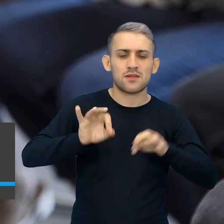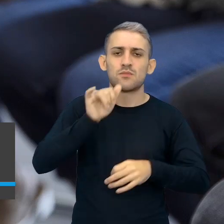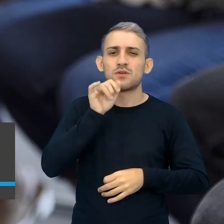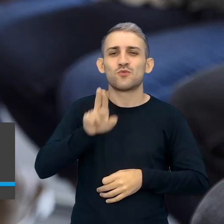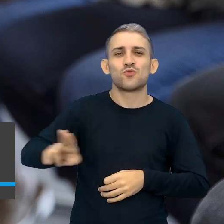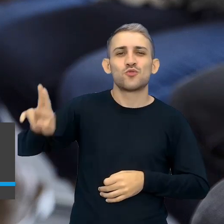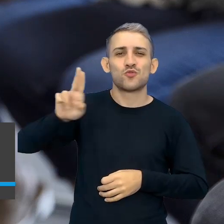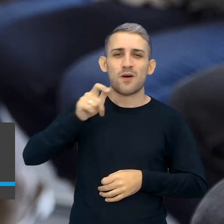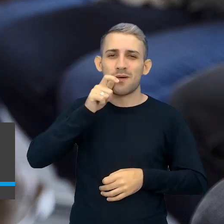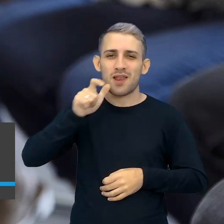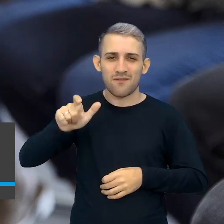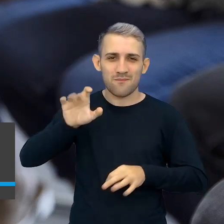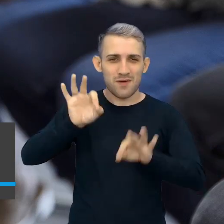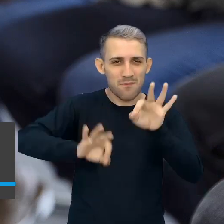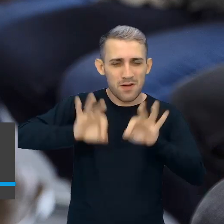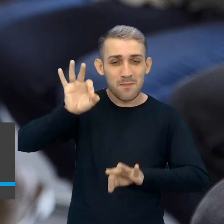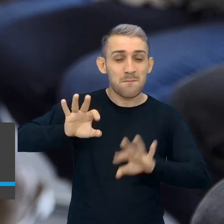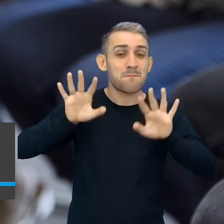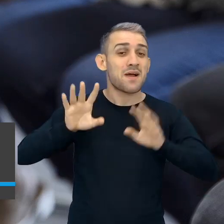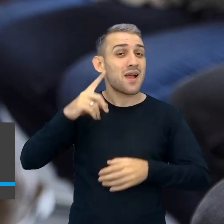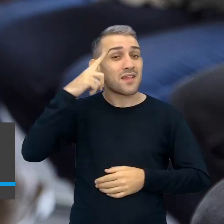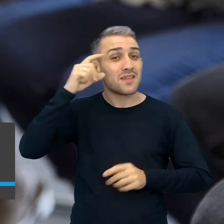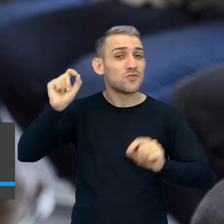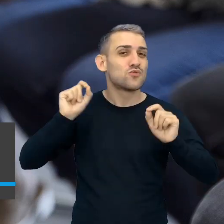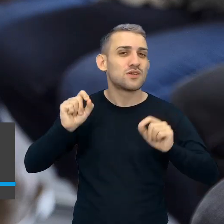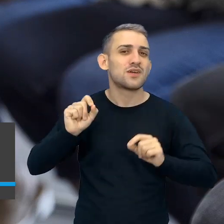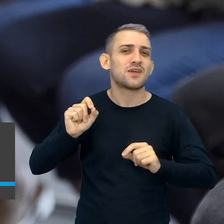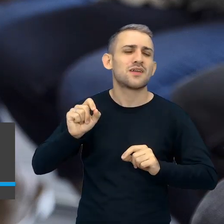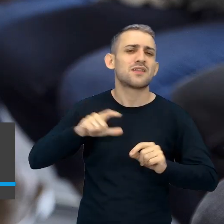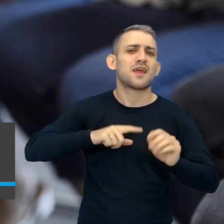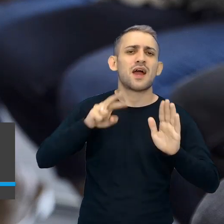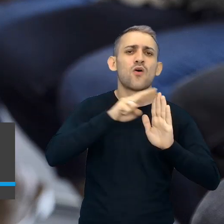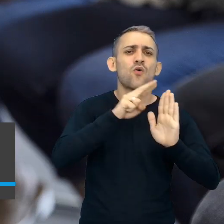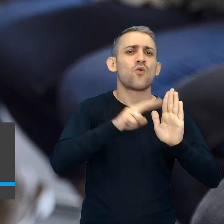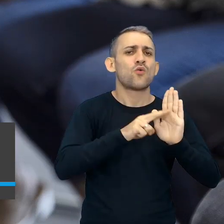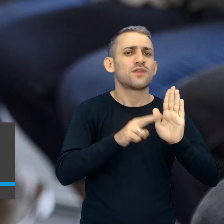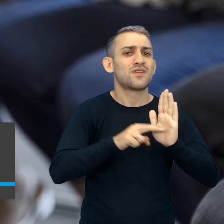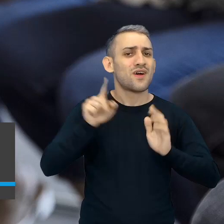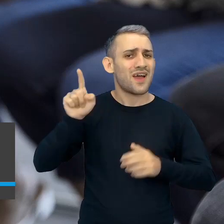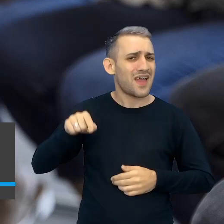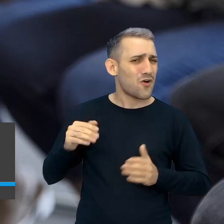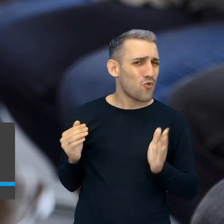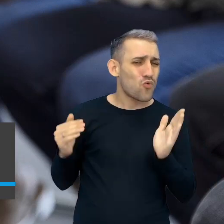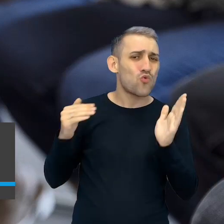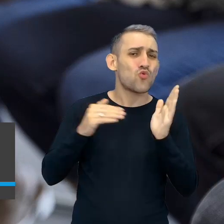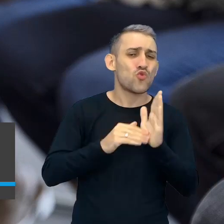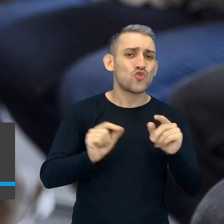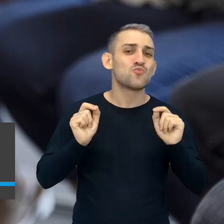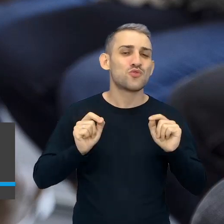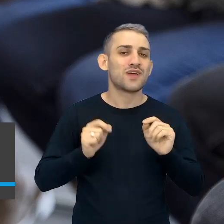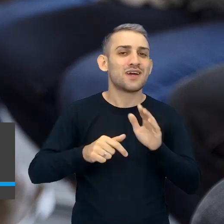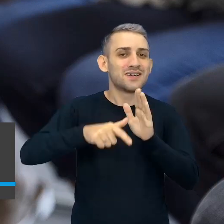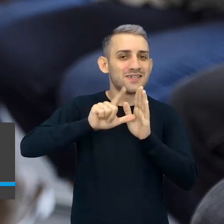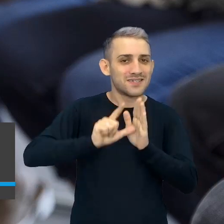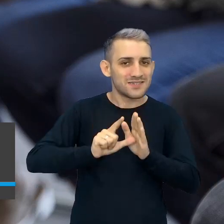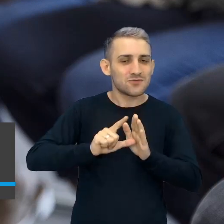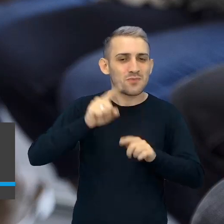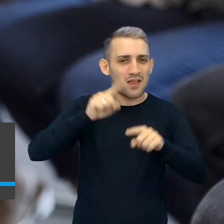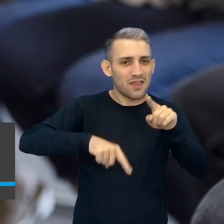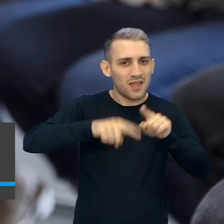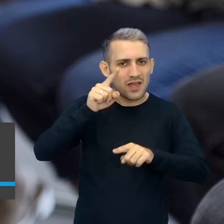palavra planejamento, mas a ideia de que você falou assim, o roteiro é a última parte que antes do produto,